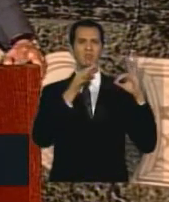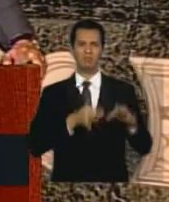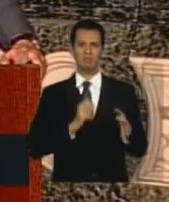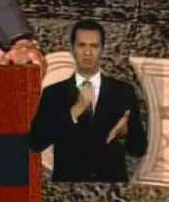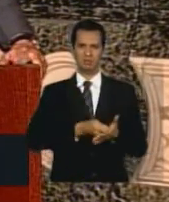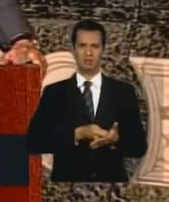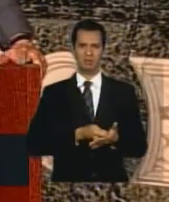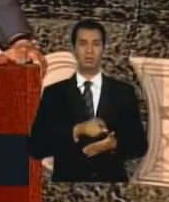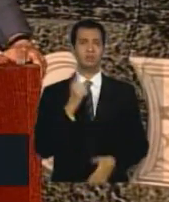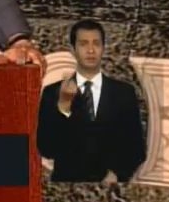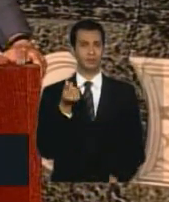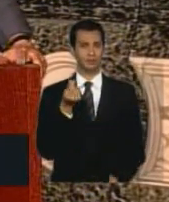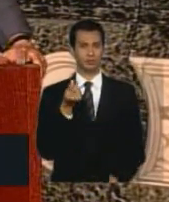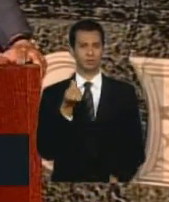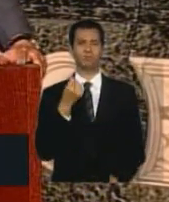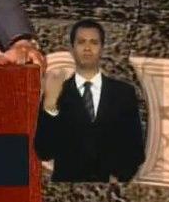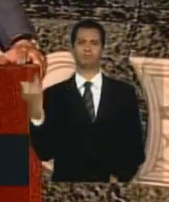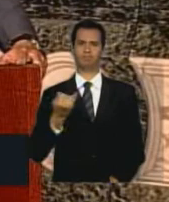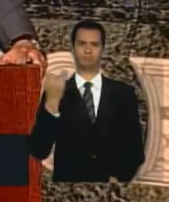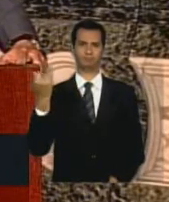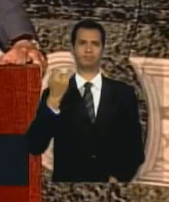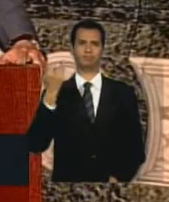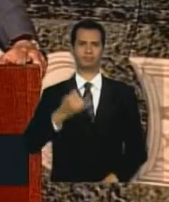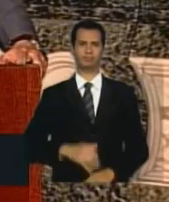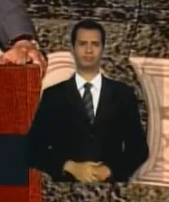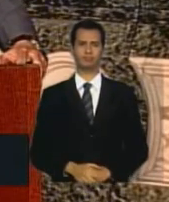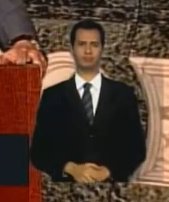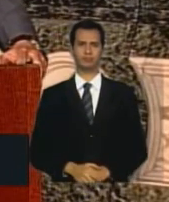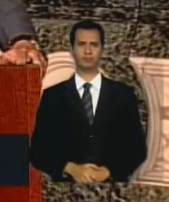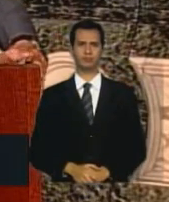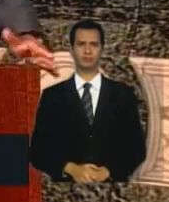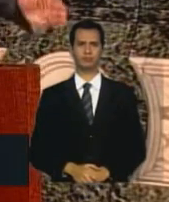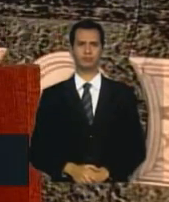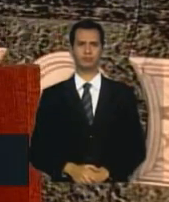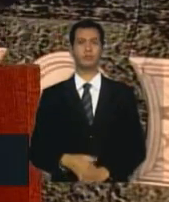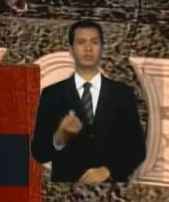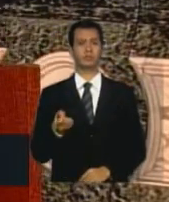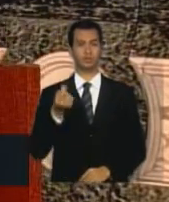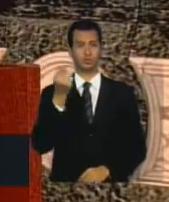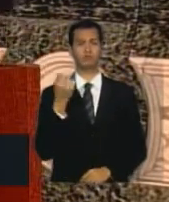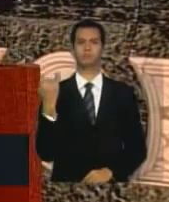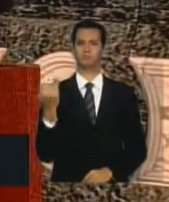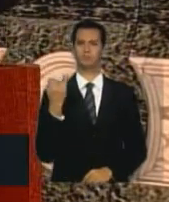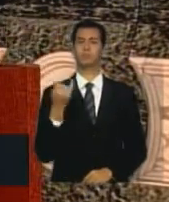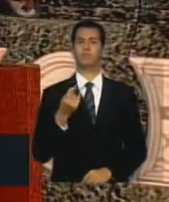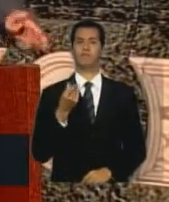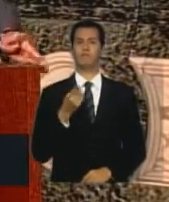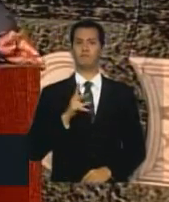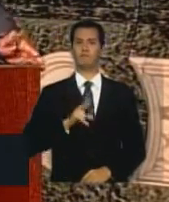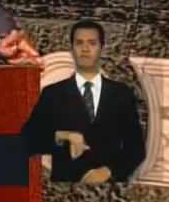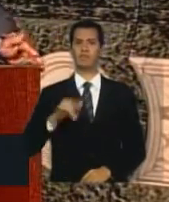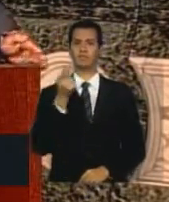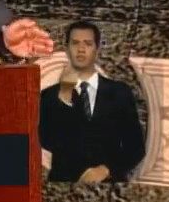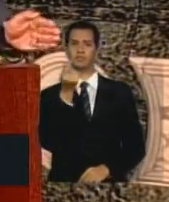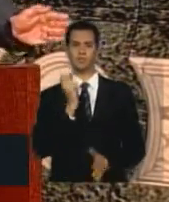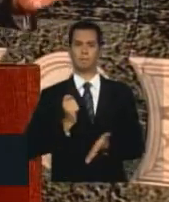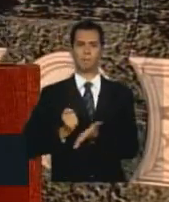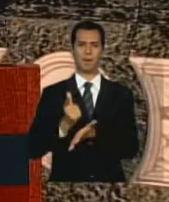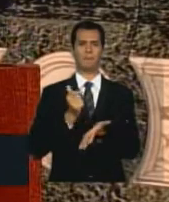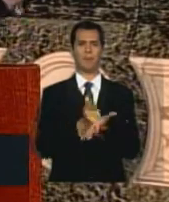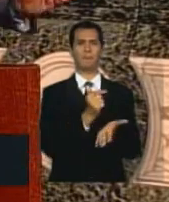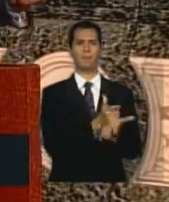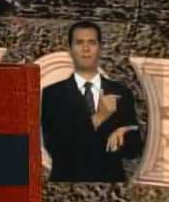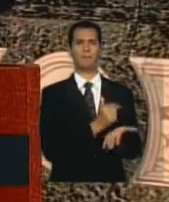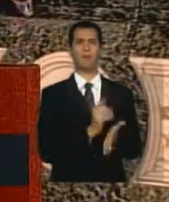Esses recursos são recursos muito importantes que serão aplicados rigorosamente dentro da lei, dentro